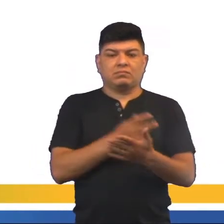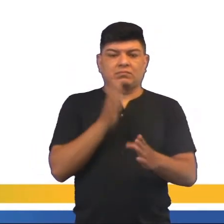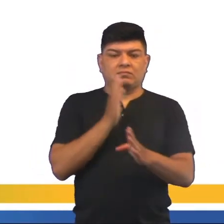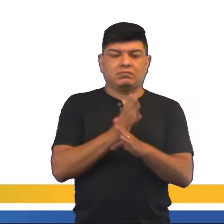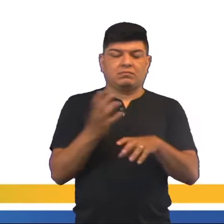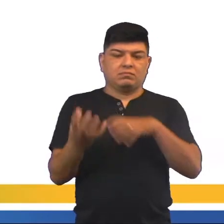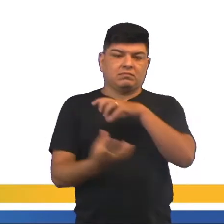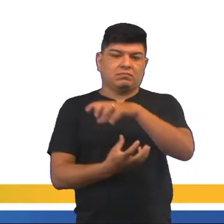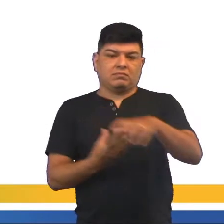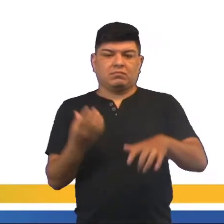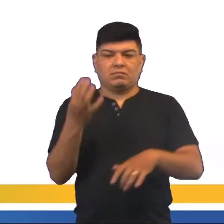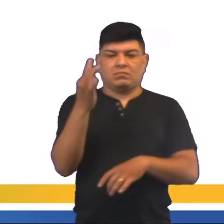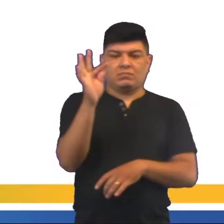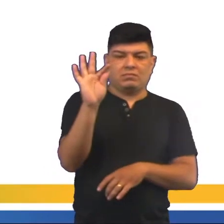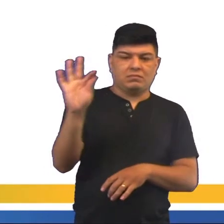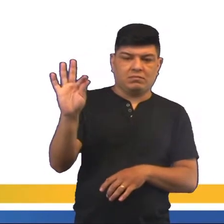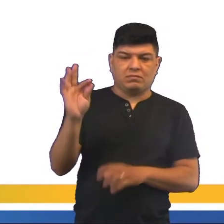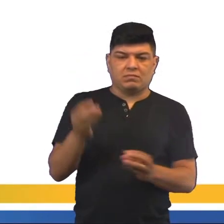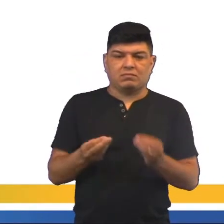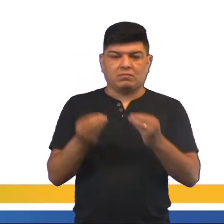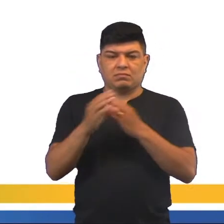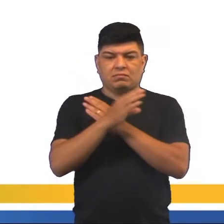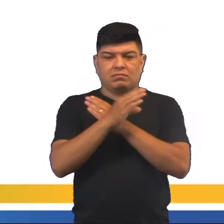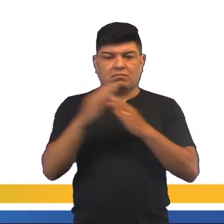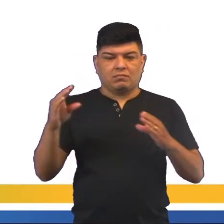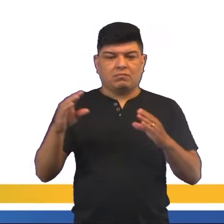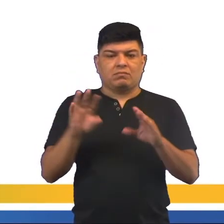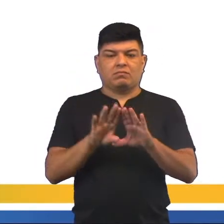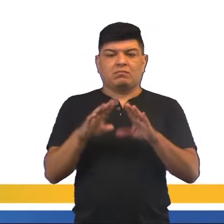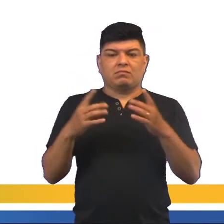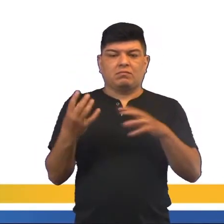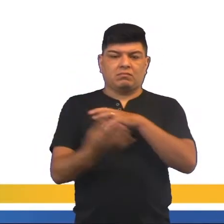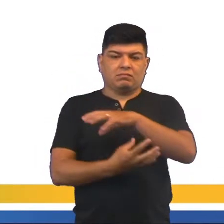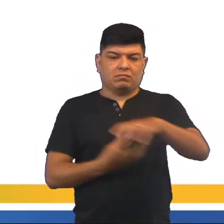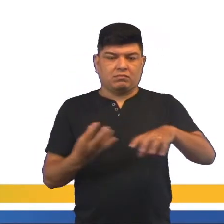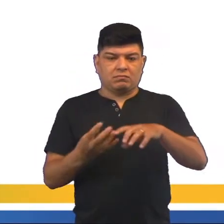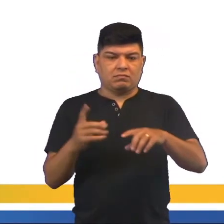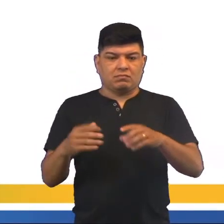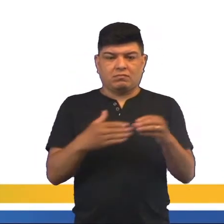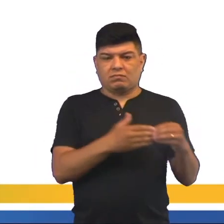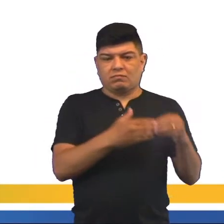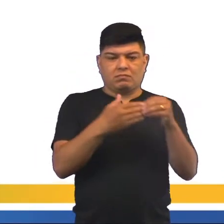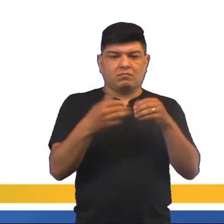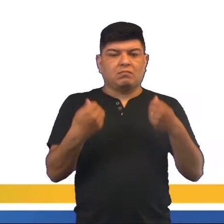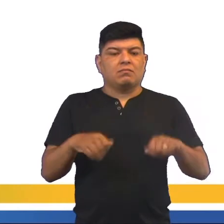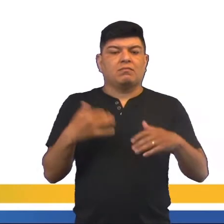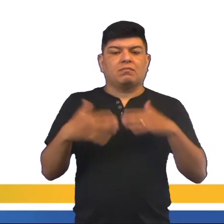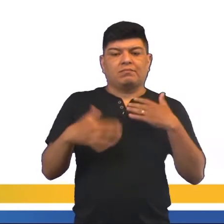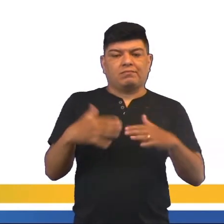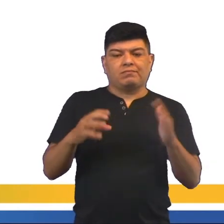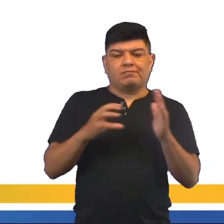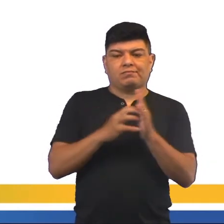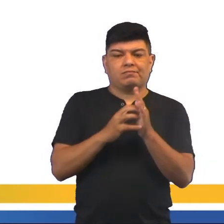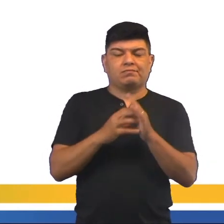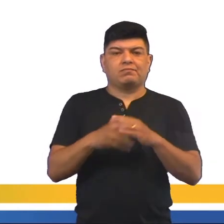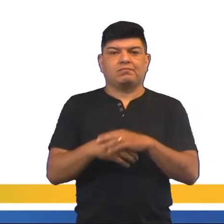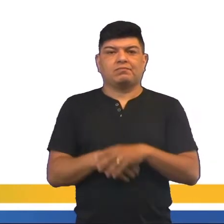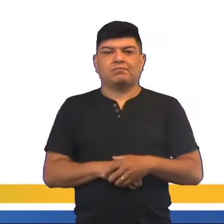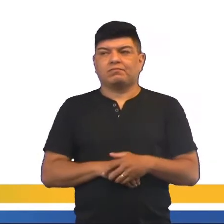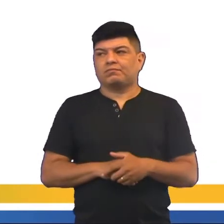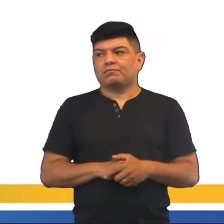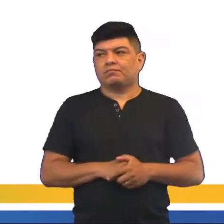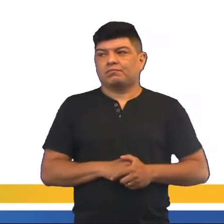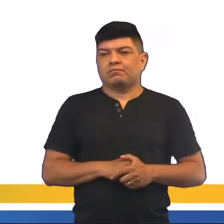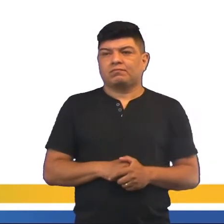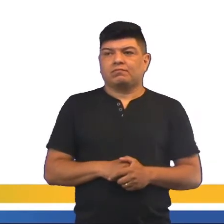trabalhadores aconteceu porque a Revolução Francesa deu-lhes confiança para isso, enquanto a Revolução Industrial trouxe a necessidade